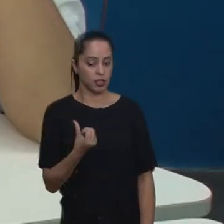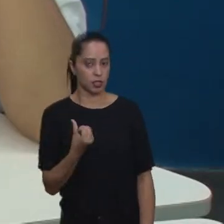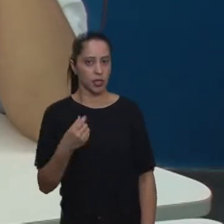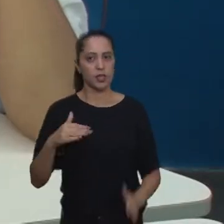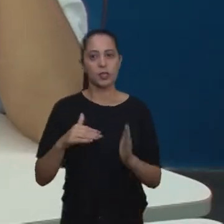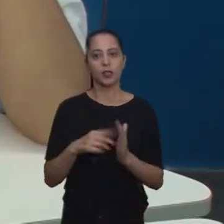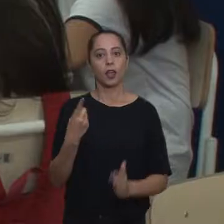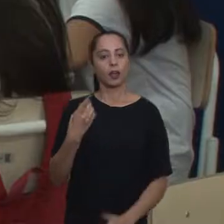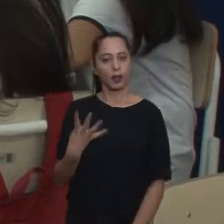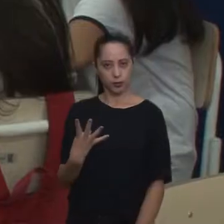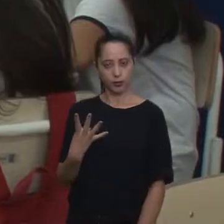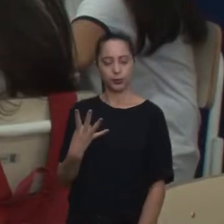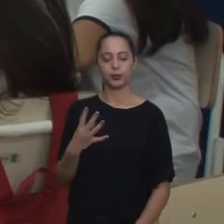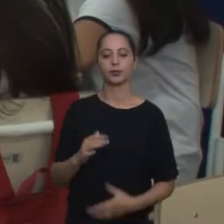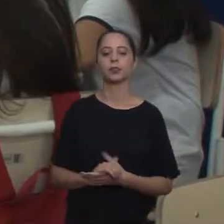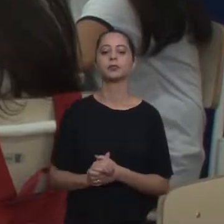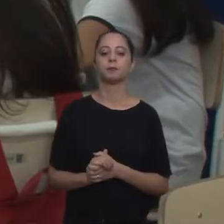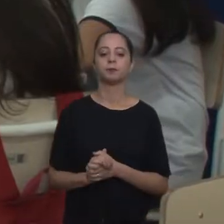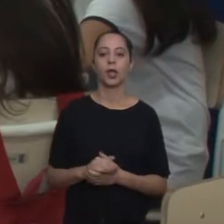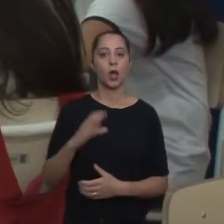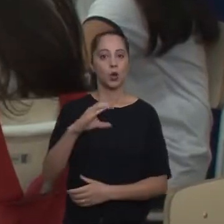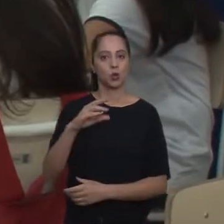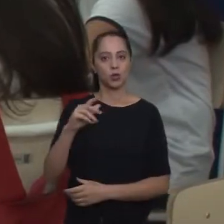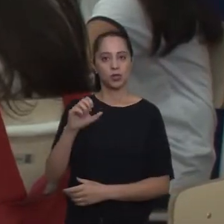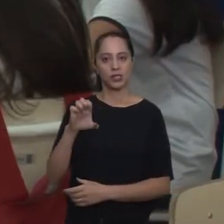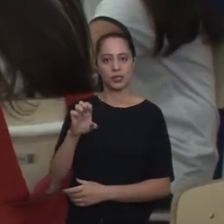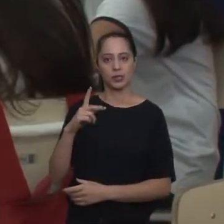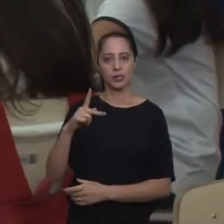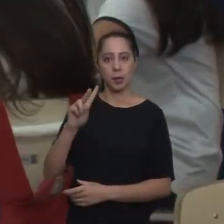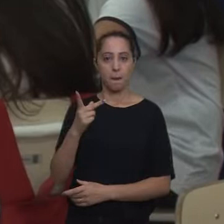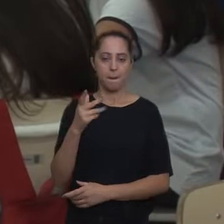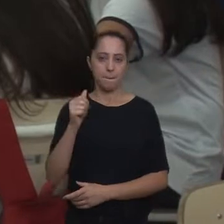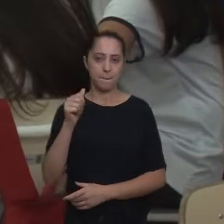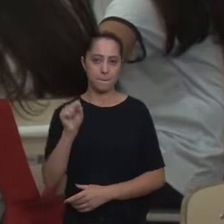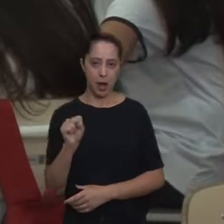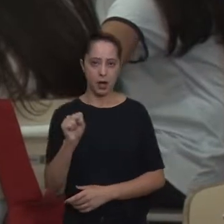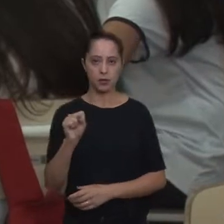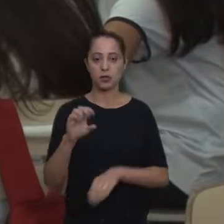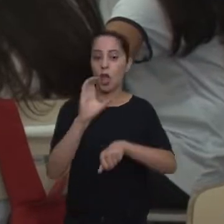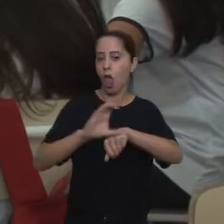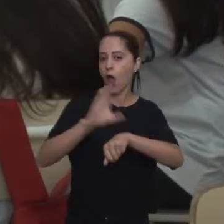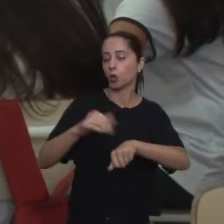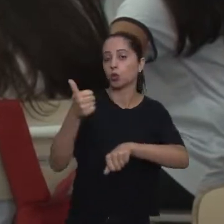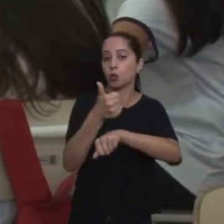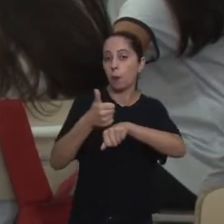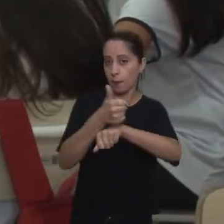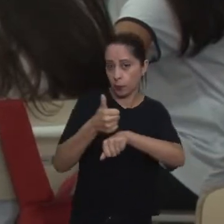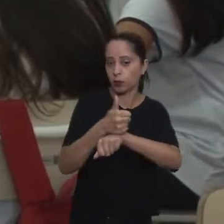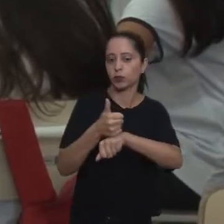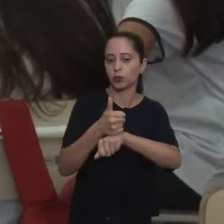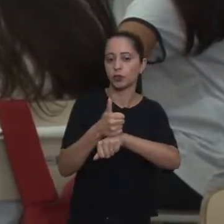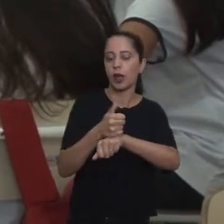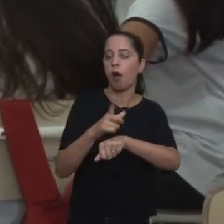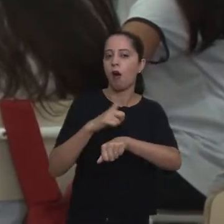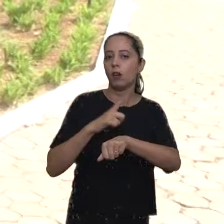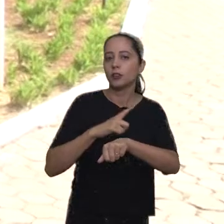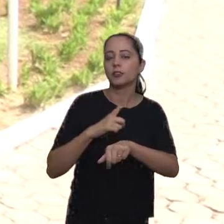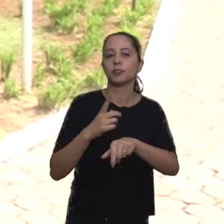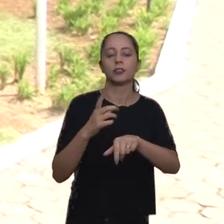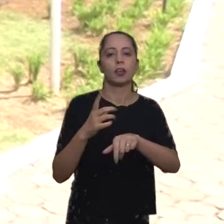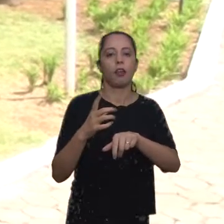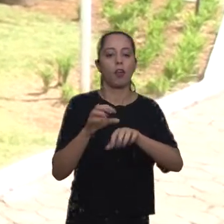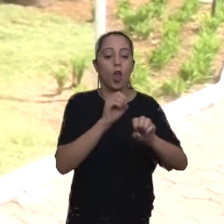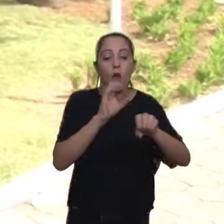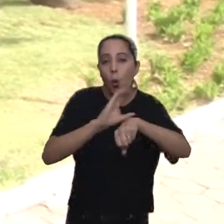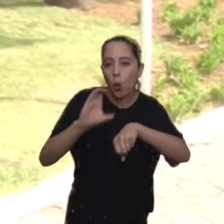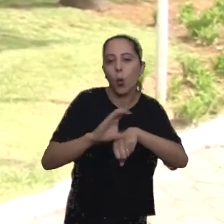aos 14 anos. Para as idades subsequentes, o CEPAS, que é o Centro de Educação Profissional Hélio Augusto de Souza,